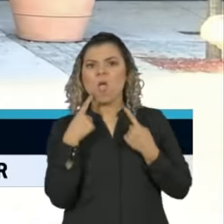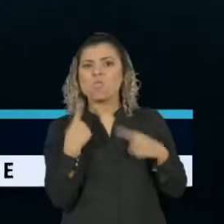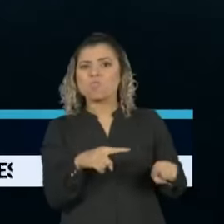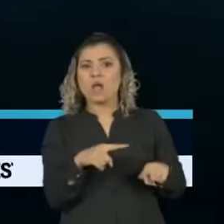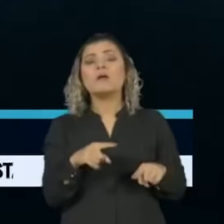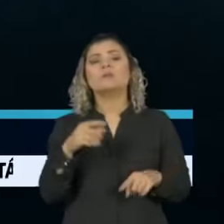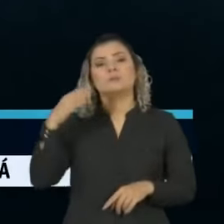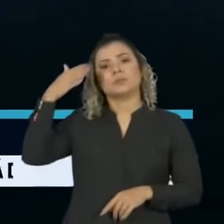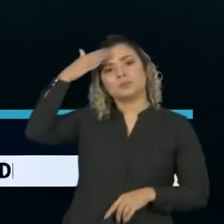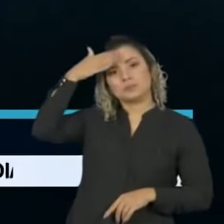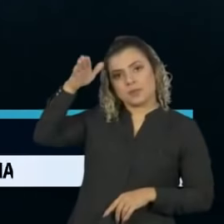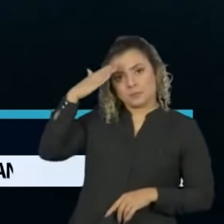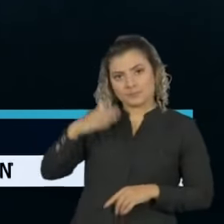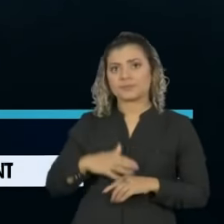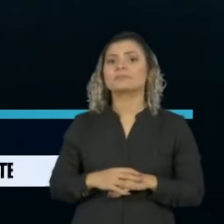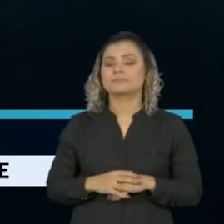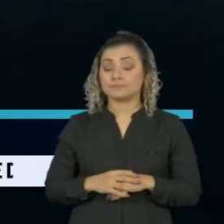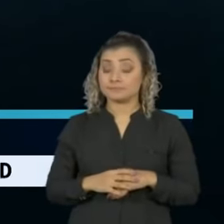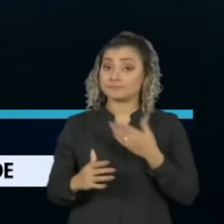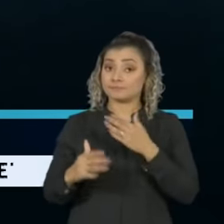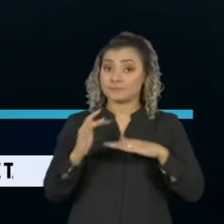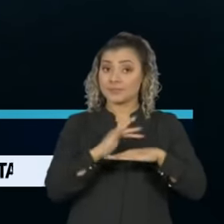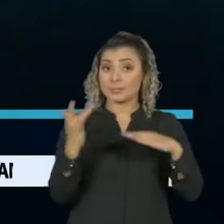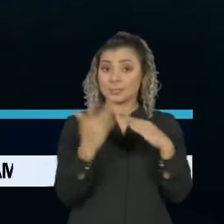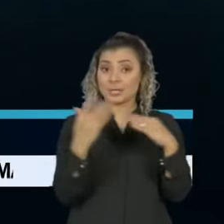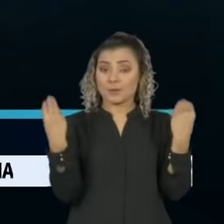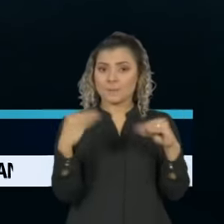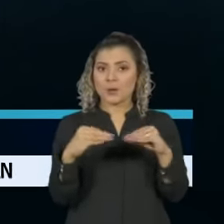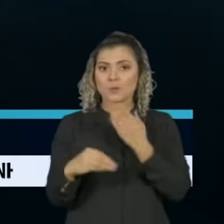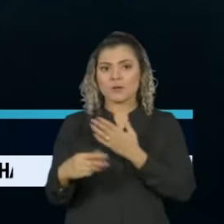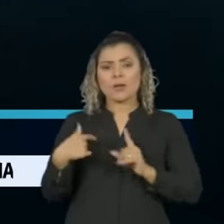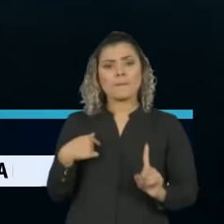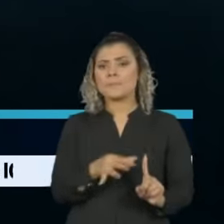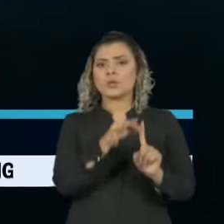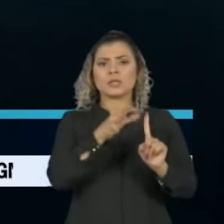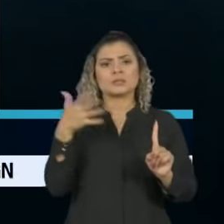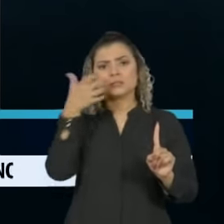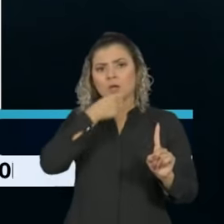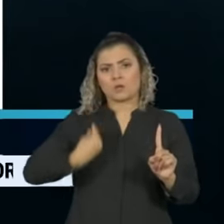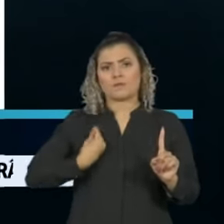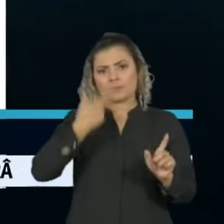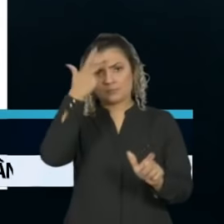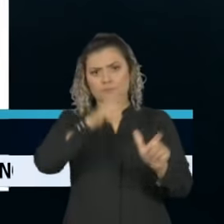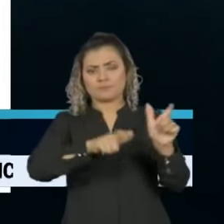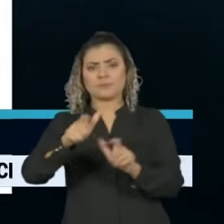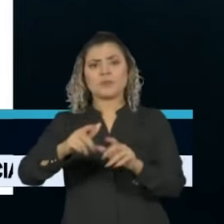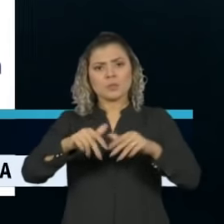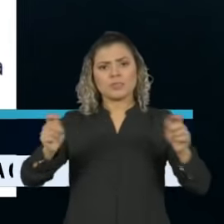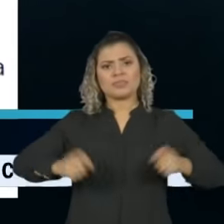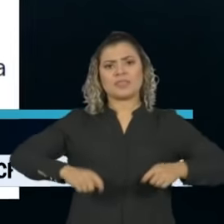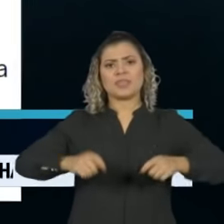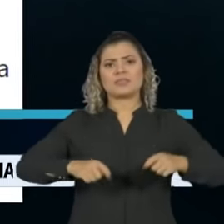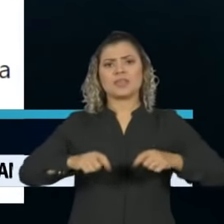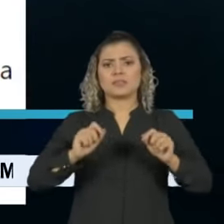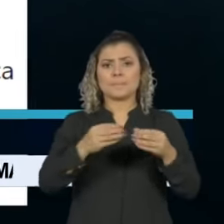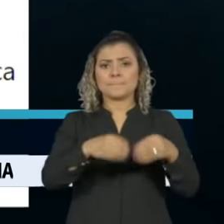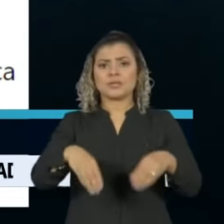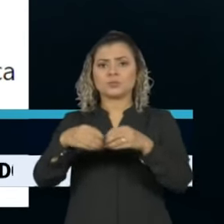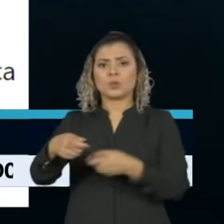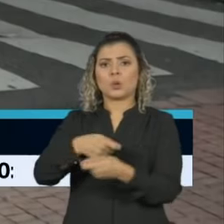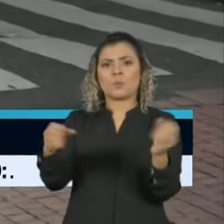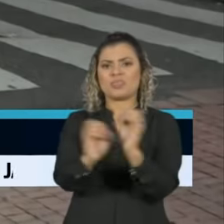Donald Trump. Andrew Cuomo, nas redes sociais, diz que a prioridade é salvar vidas e é possível fazer isso sem prejudicar